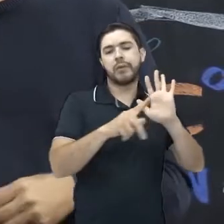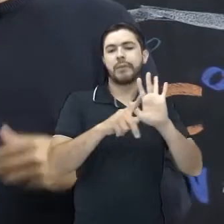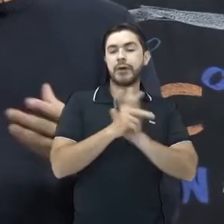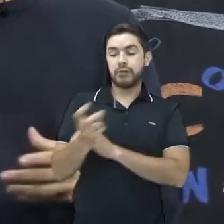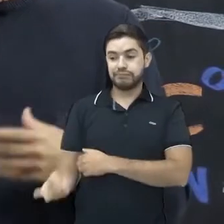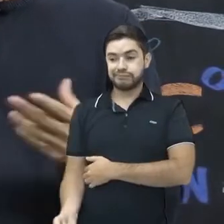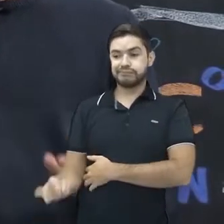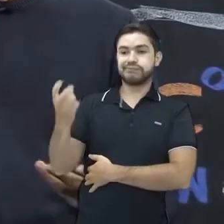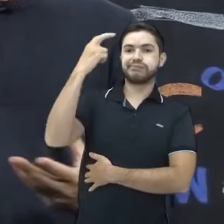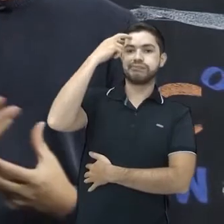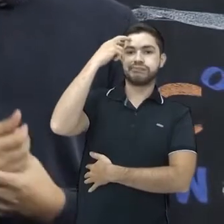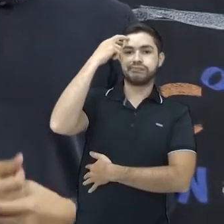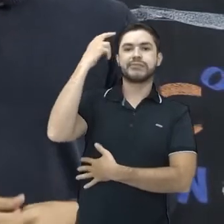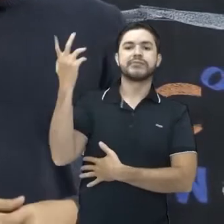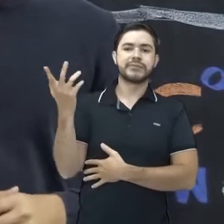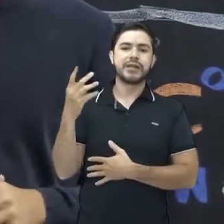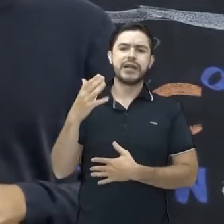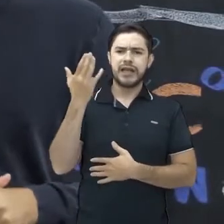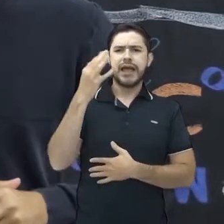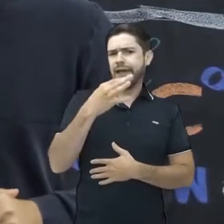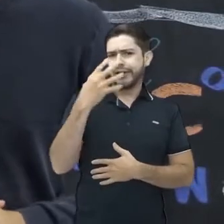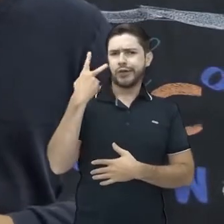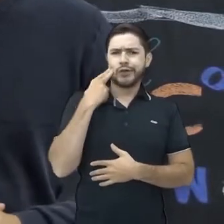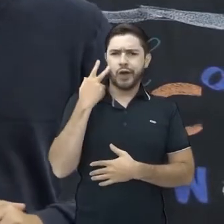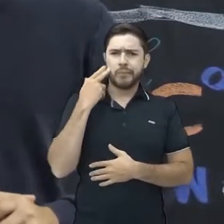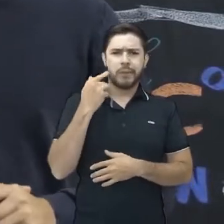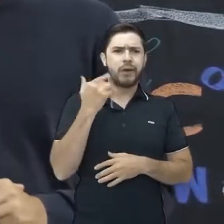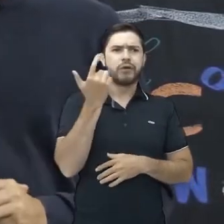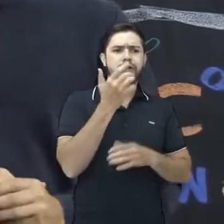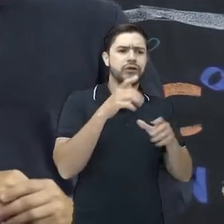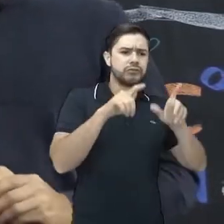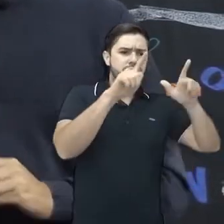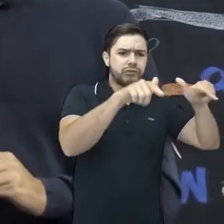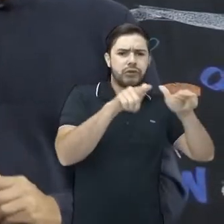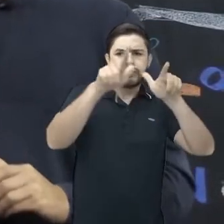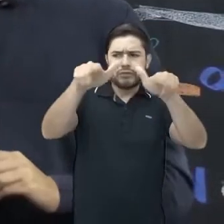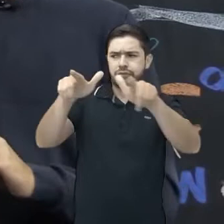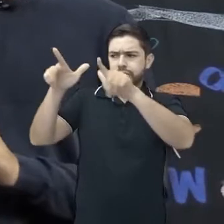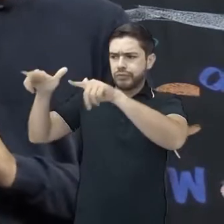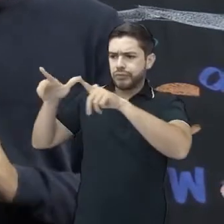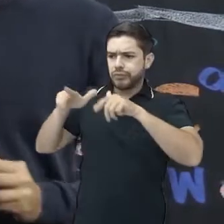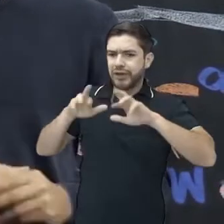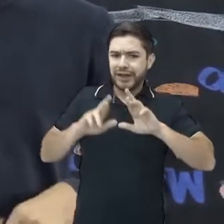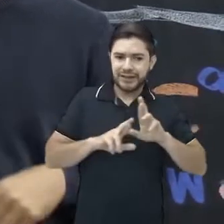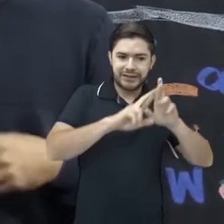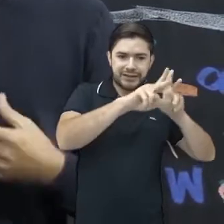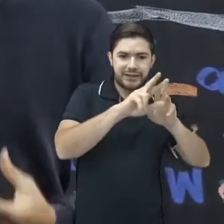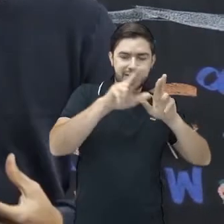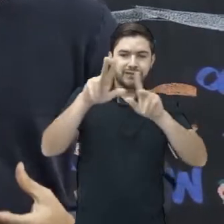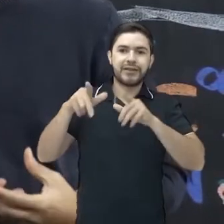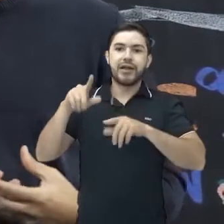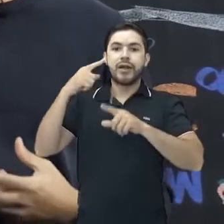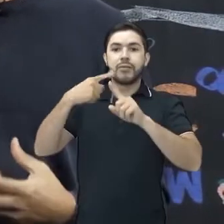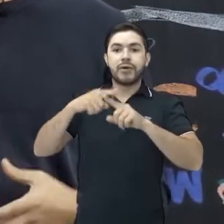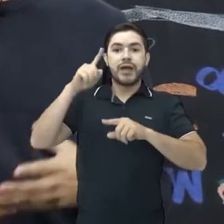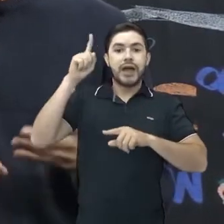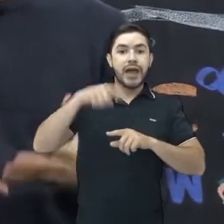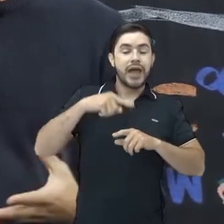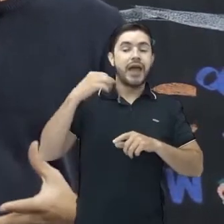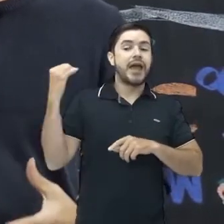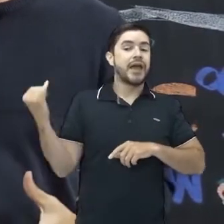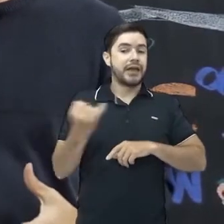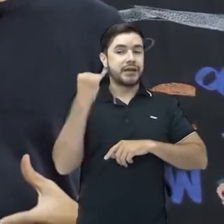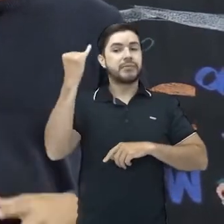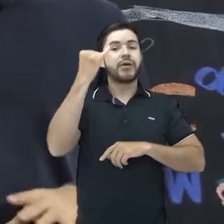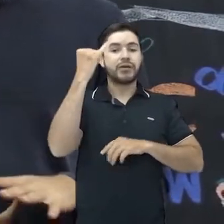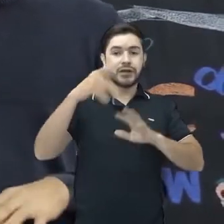é natural que de uma região para outra a gente tenha causos distintos que marcam muitas vezes a importância do folclore nacional e do